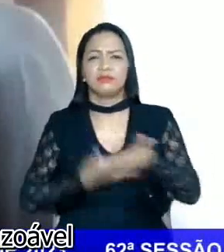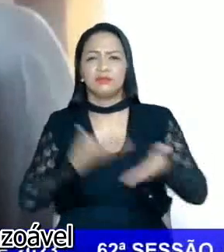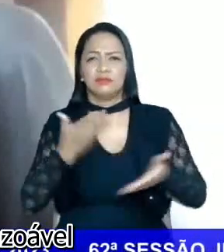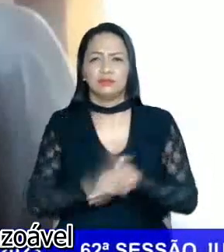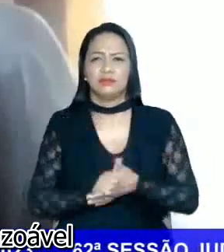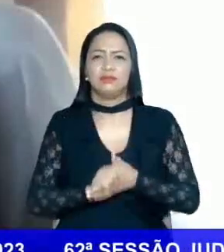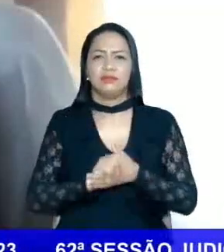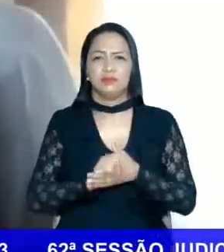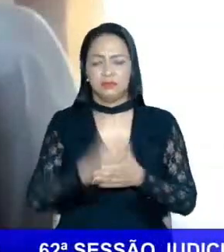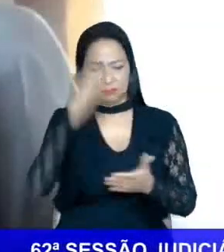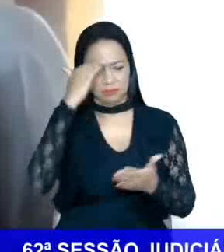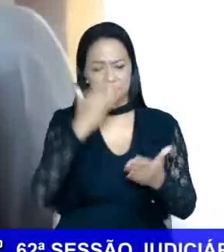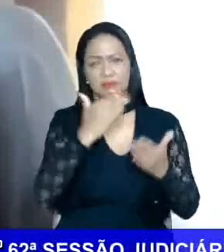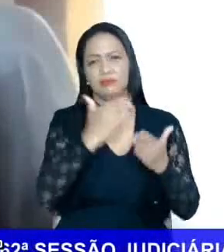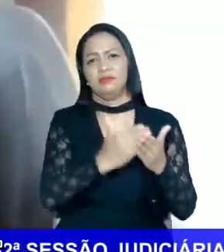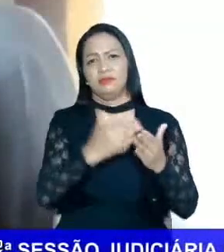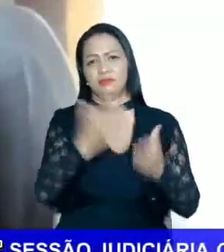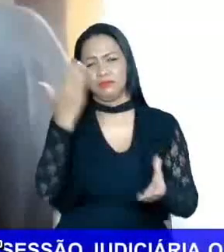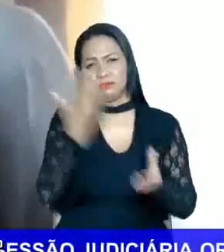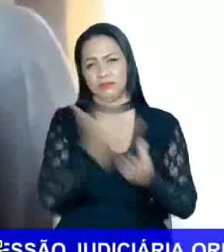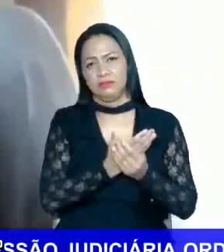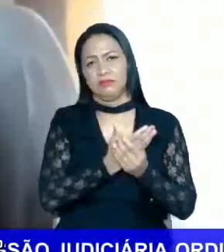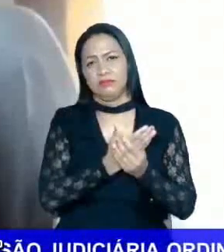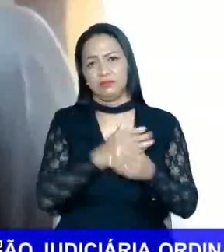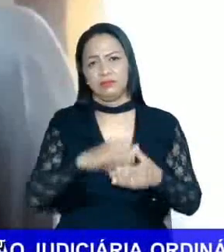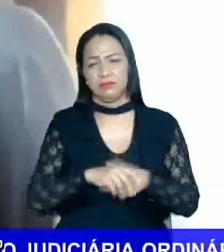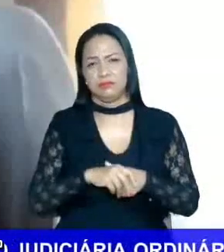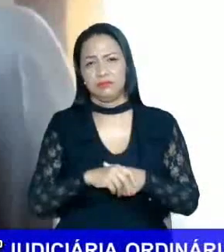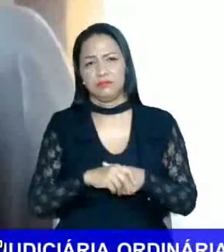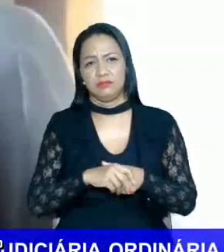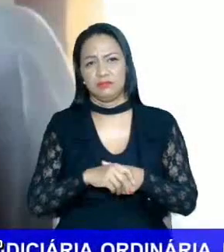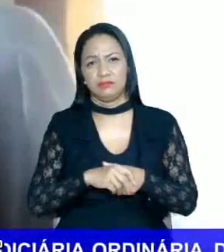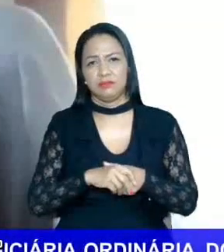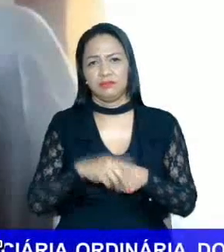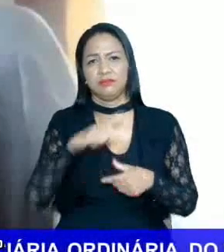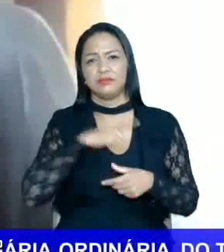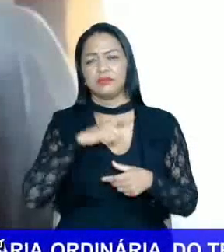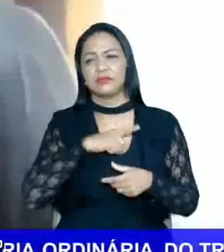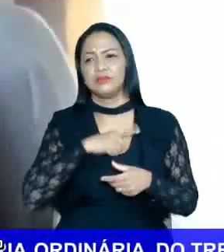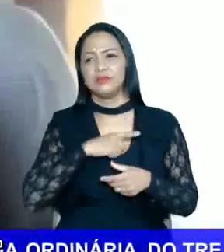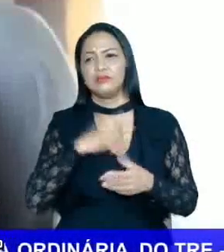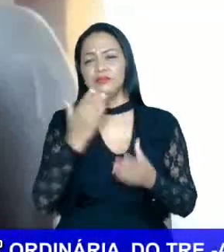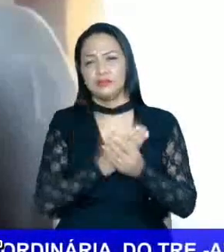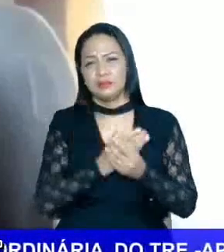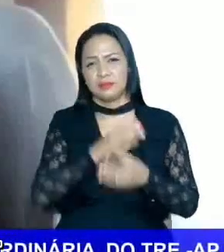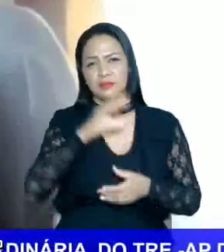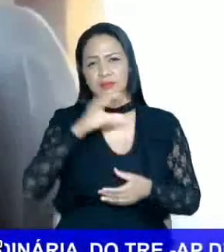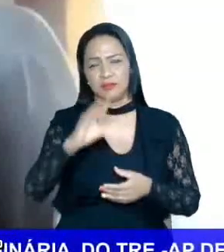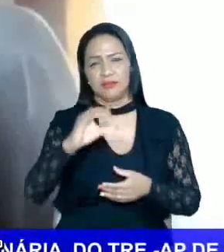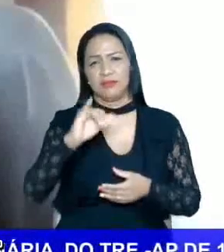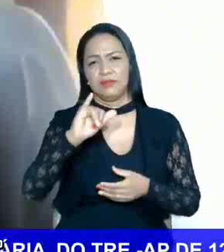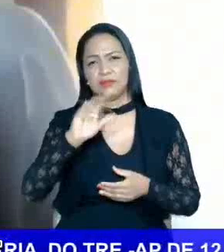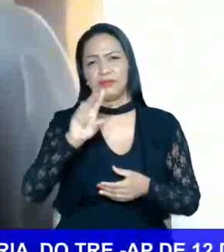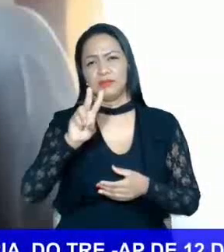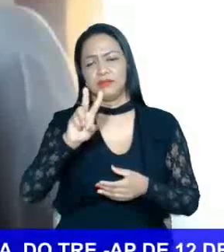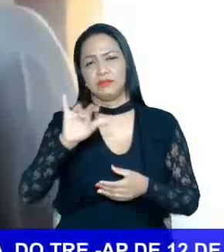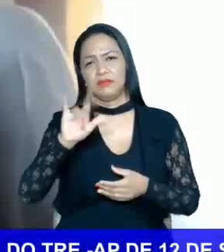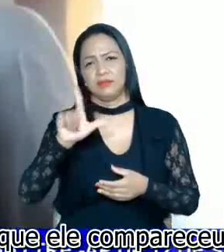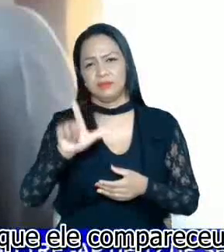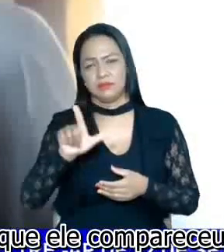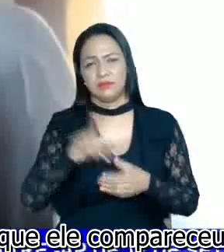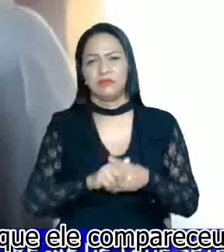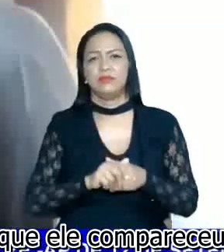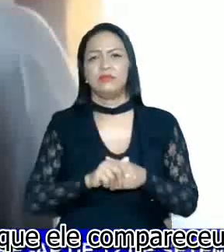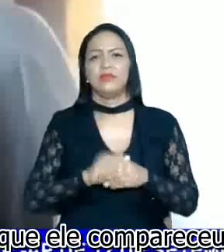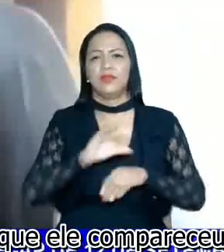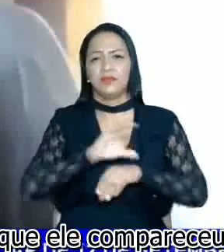da duração razoável do processo. Está lá no Código de Processo Civil e está na Constituição Federal, inclusive. Então,